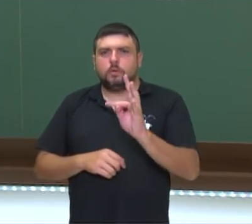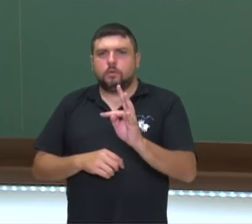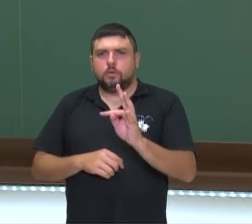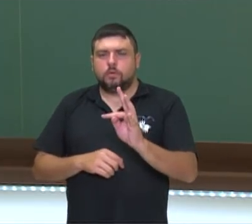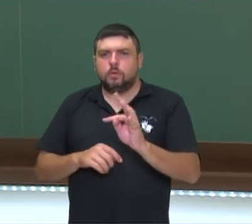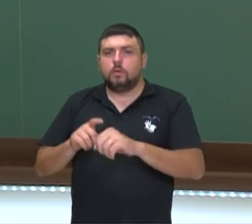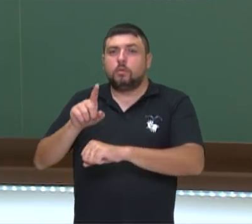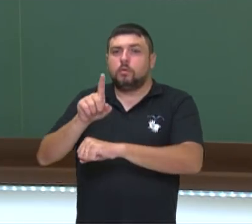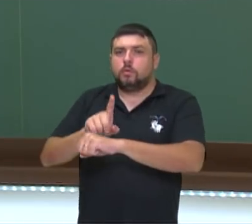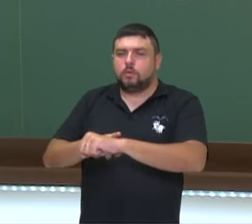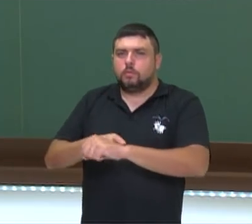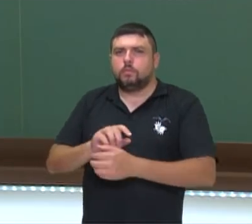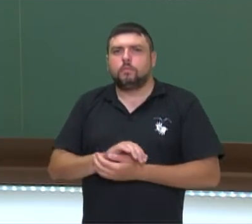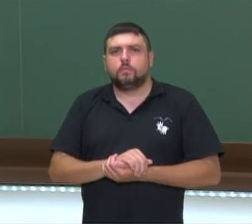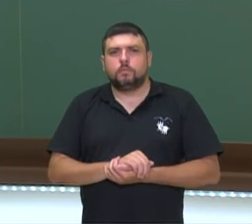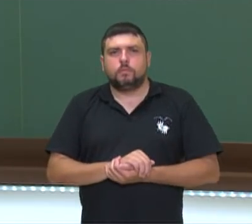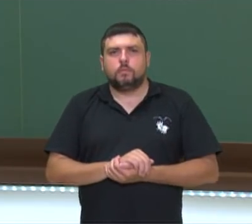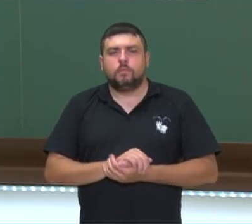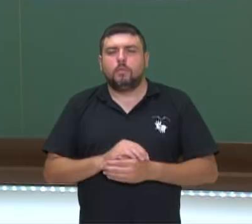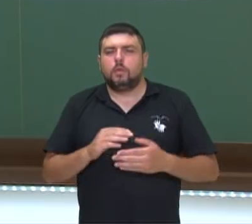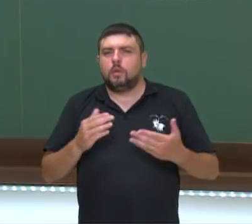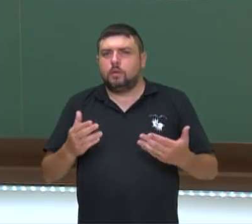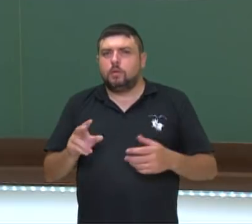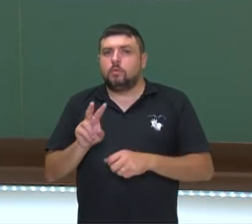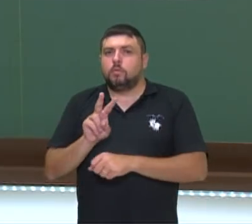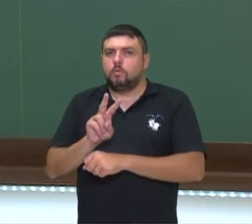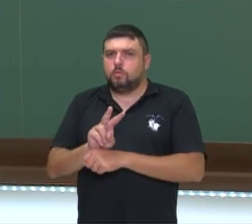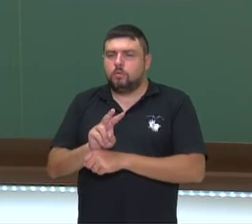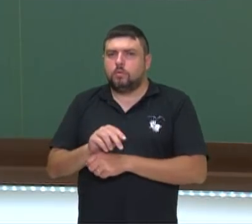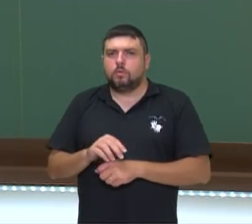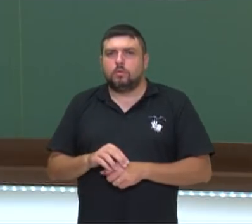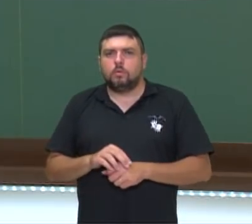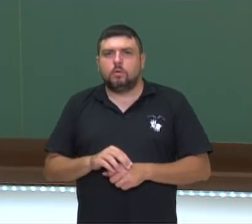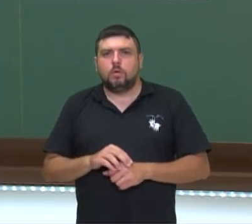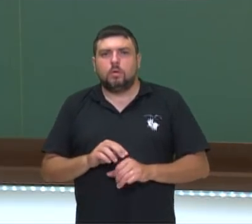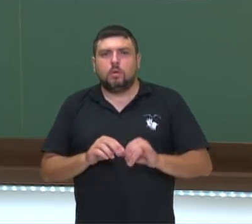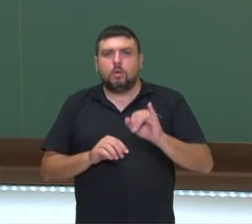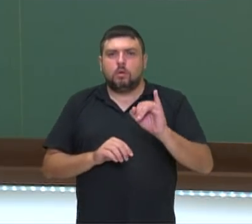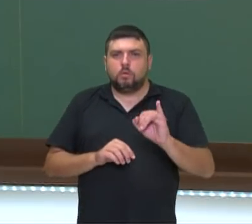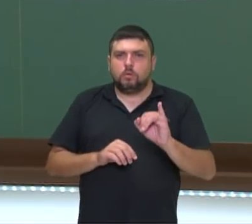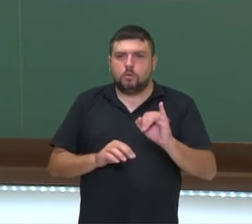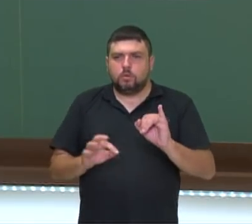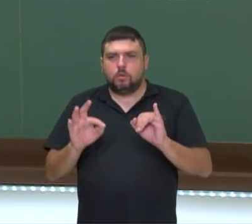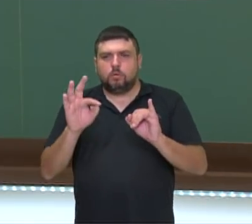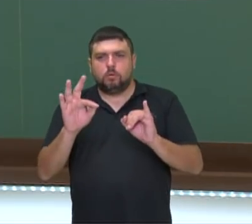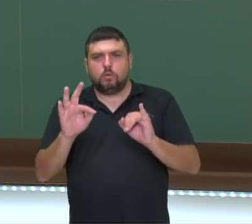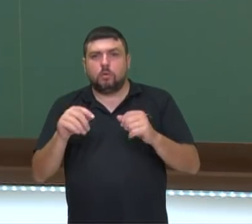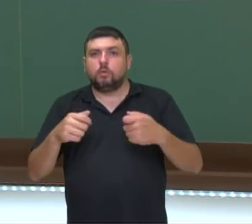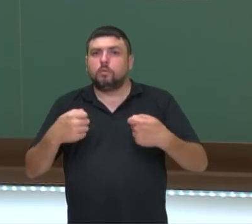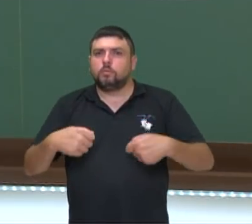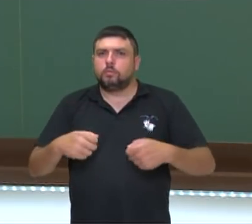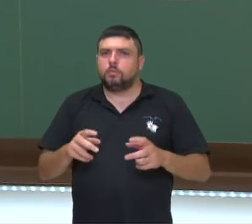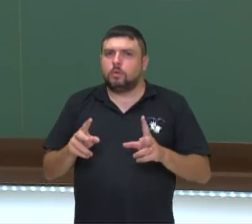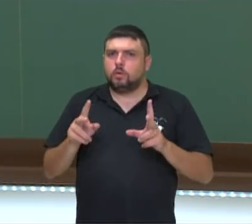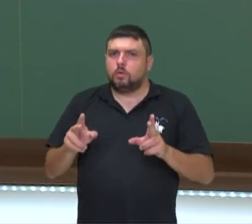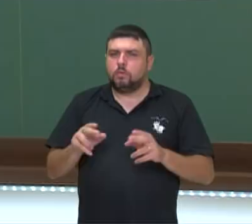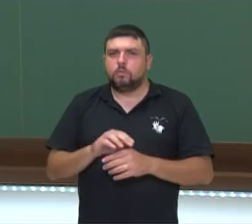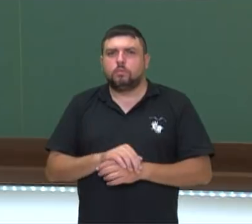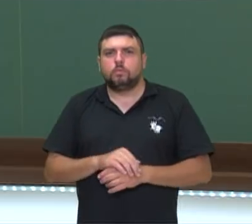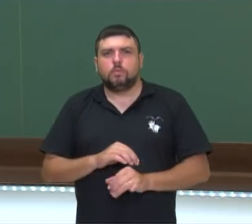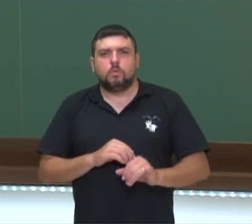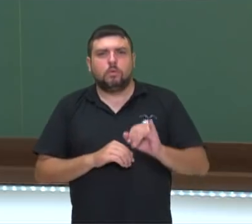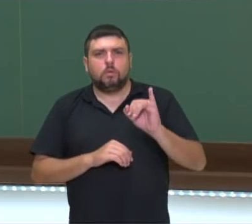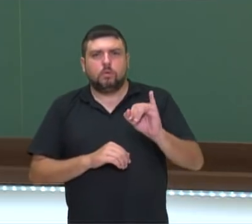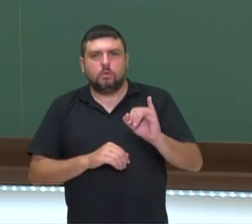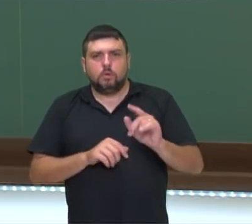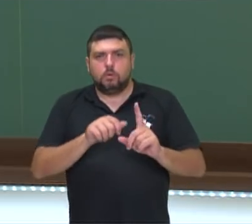Lembrando aqui que nós temos que tomar muito cuidado que a taxa e o tempo tem que combinar. Se a taxa estiver em meses, o